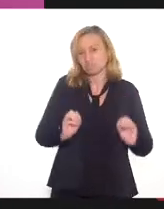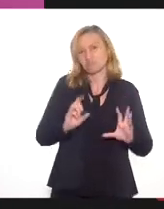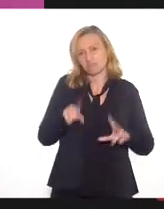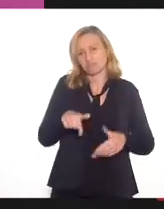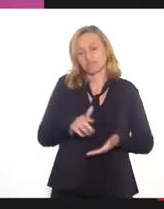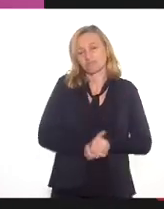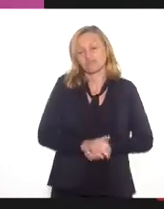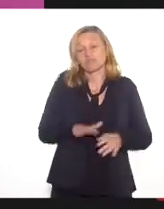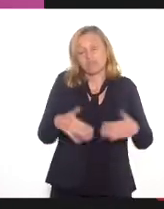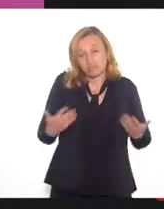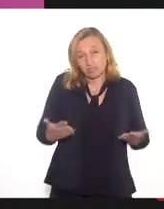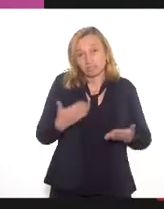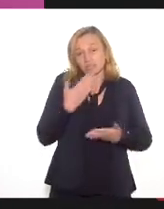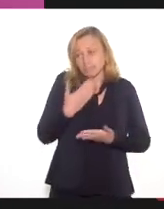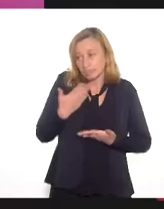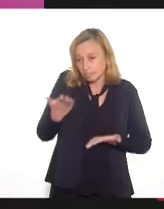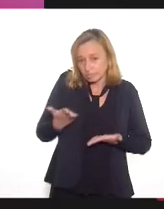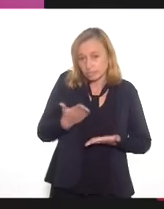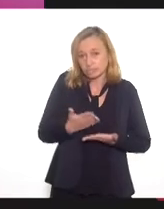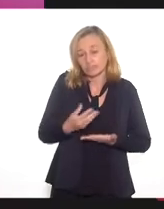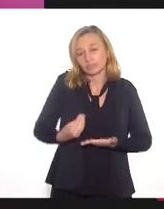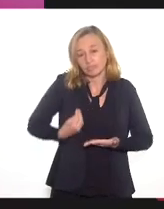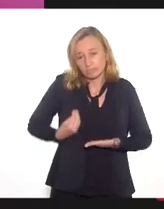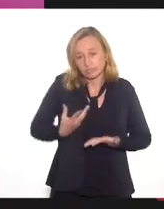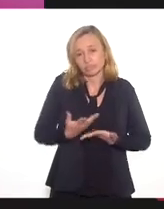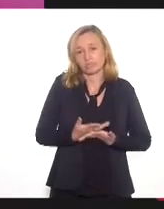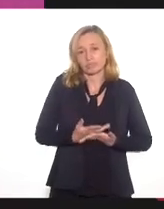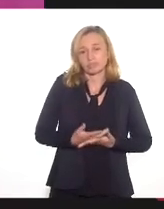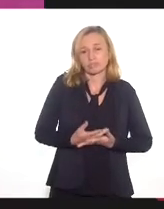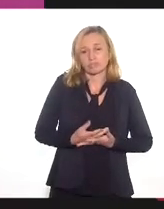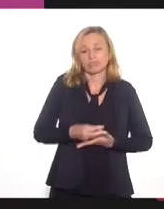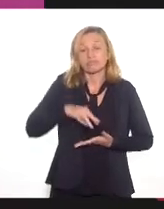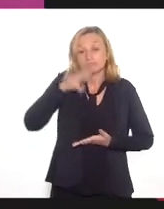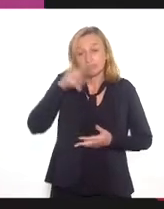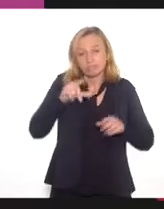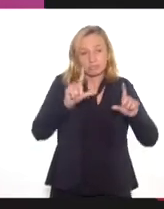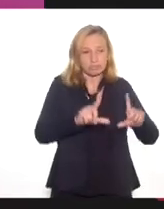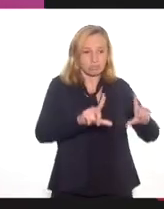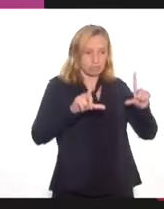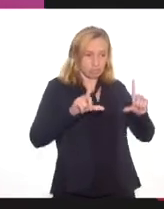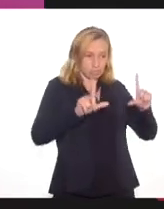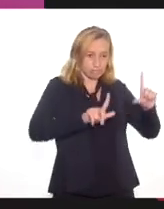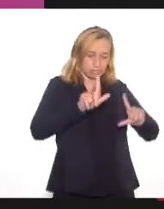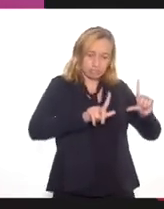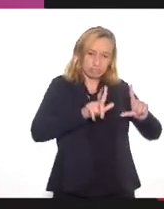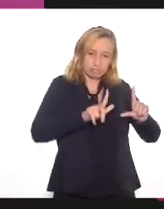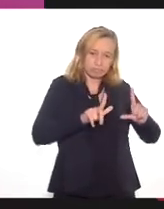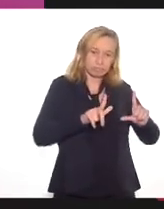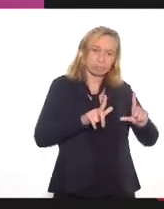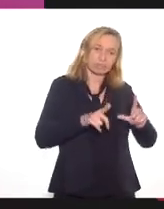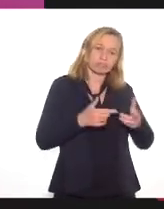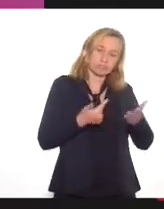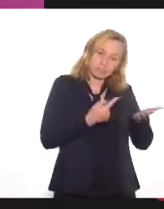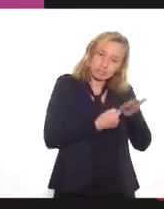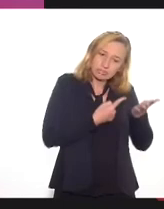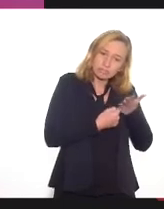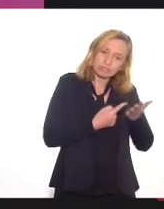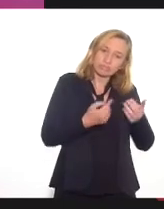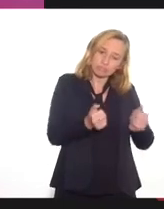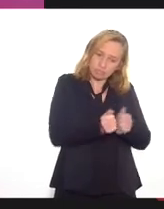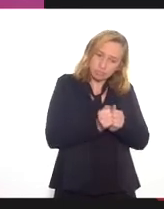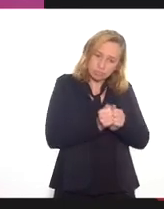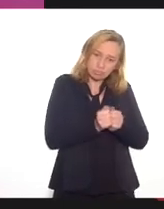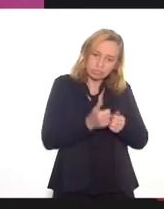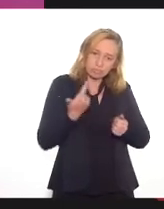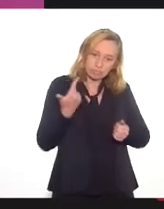então a gente está pedindo aqui ao vivo quem está nos assistindo que nos some some com a gente